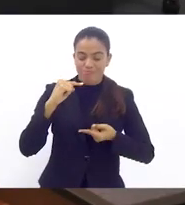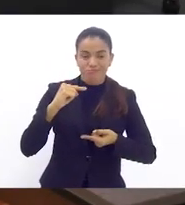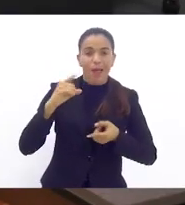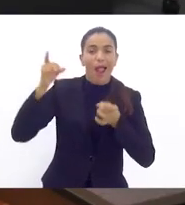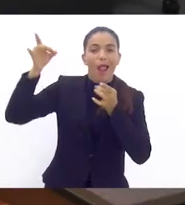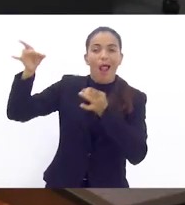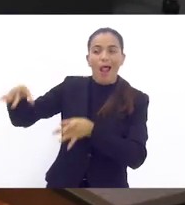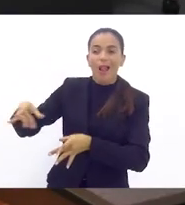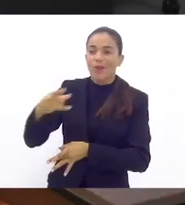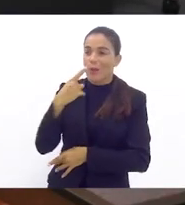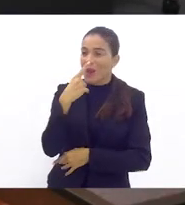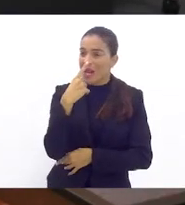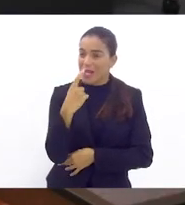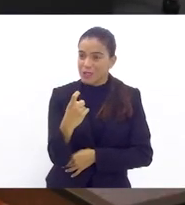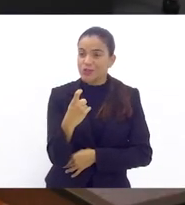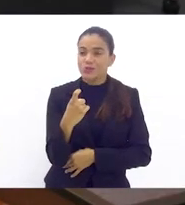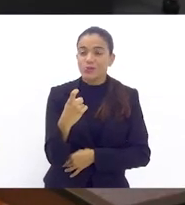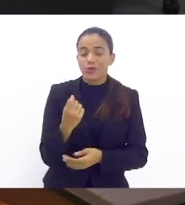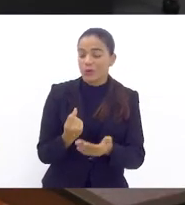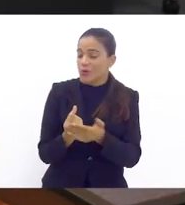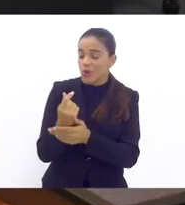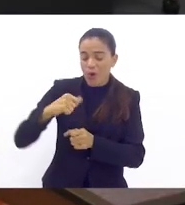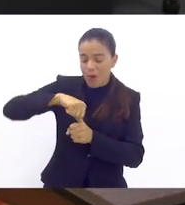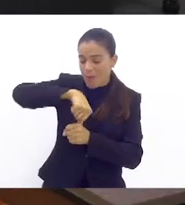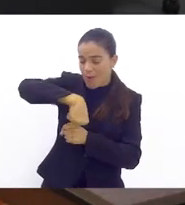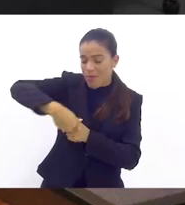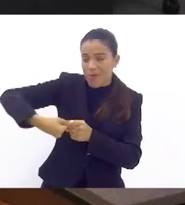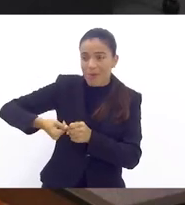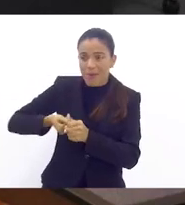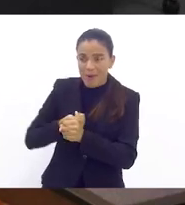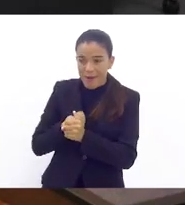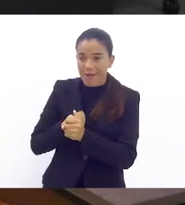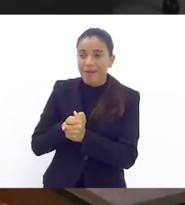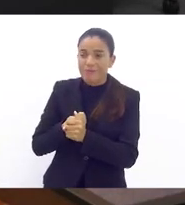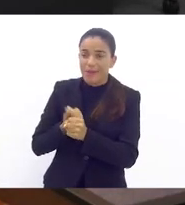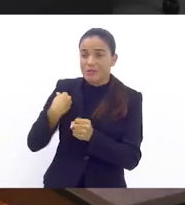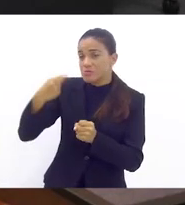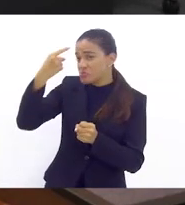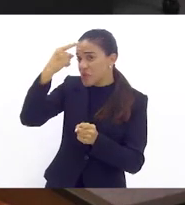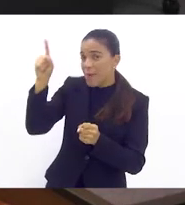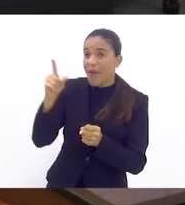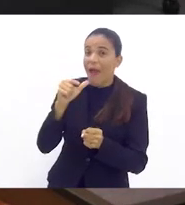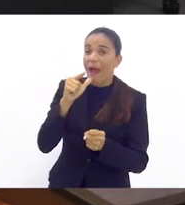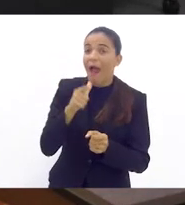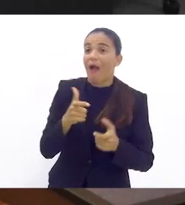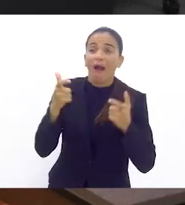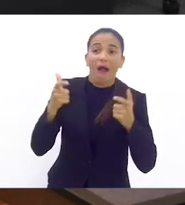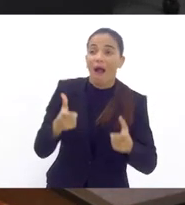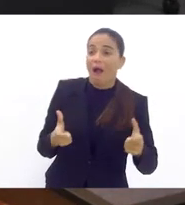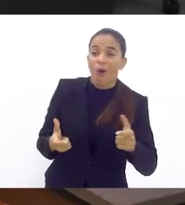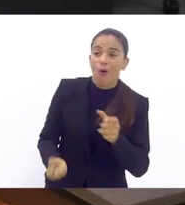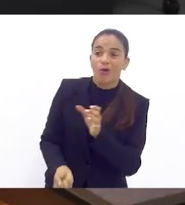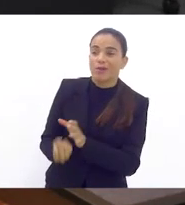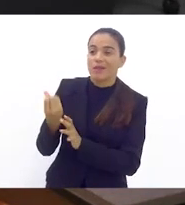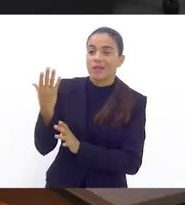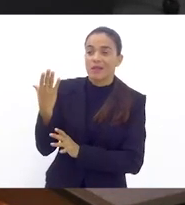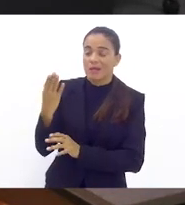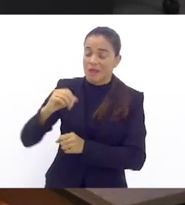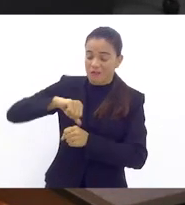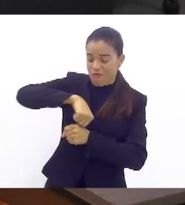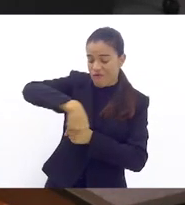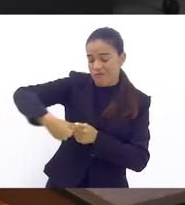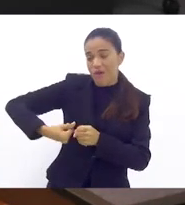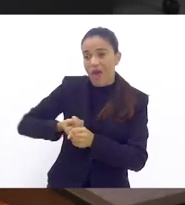lixo, ele compra o lacre, enche de água, que a gente não sabe a origem, veda e vai para a